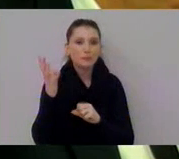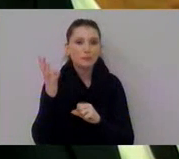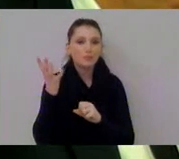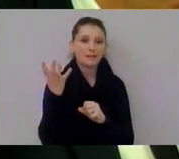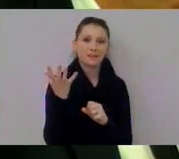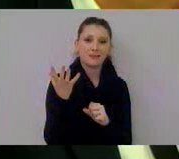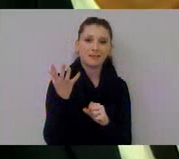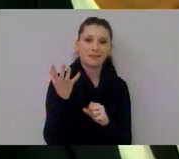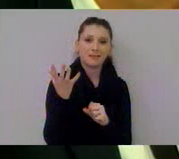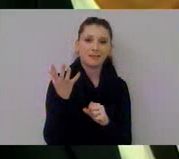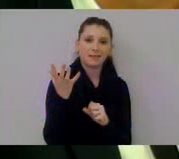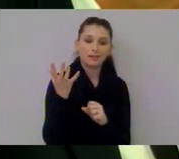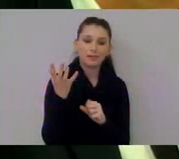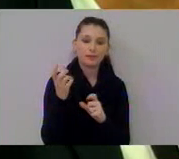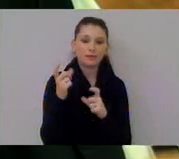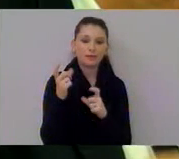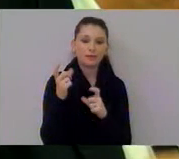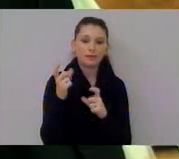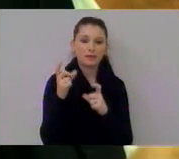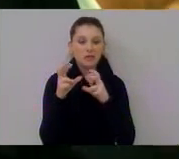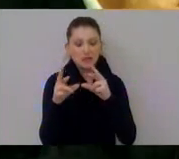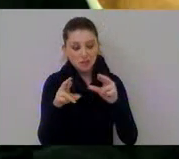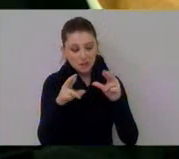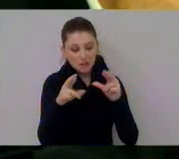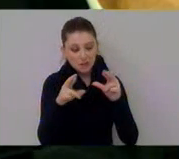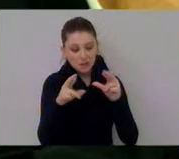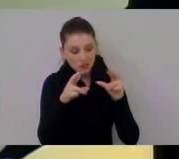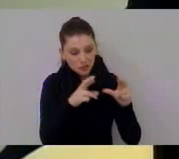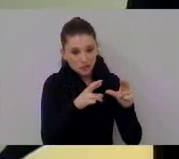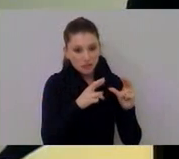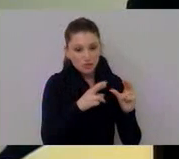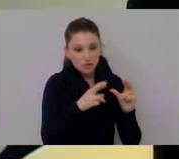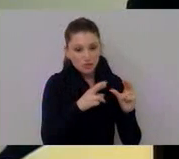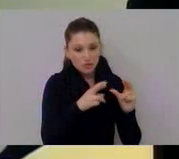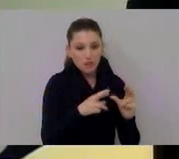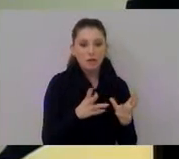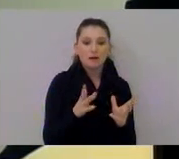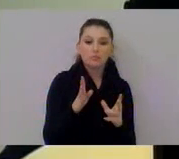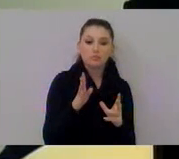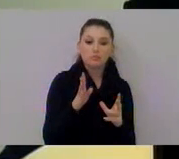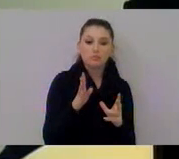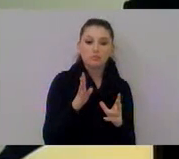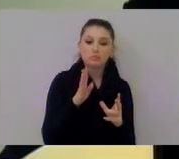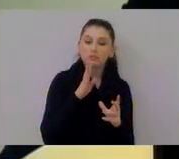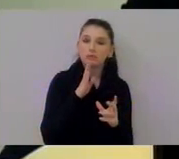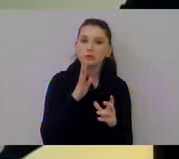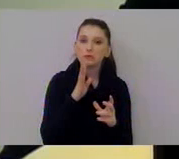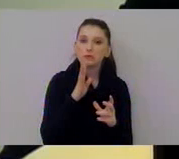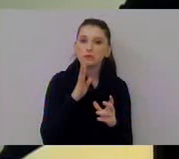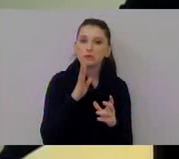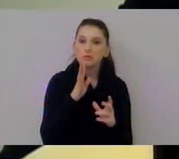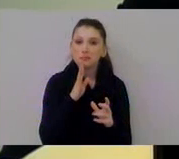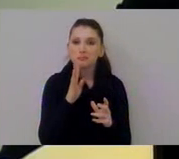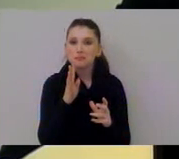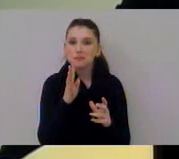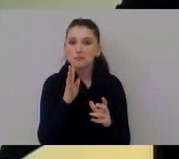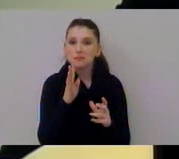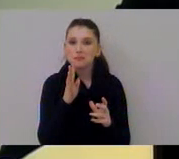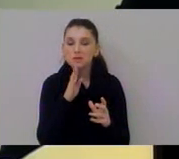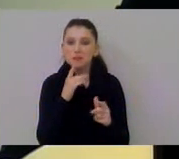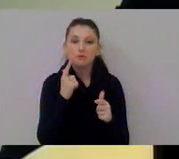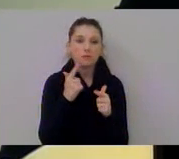principalmente ter conhecimento da situação